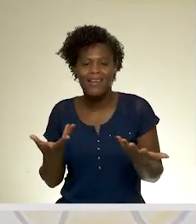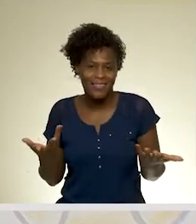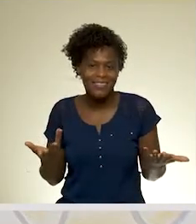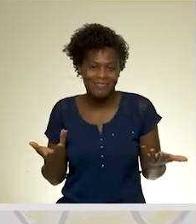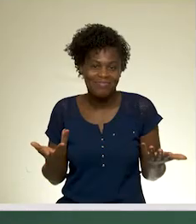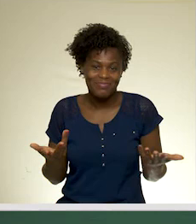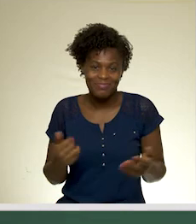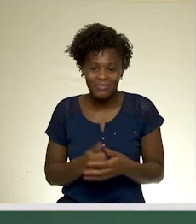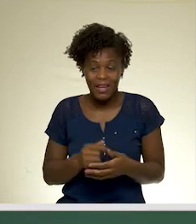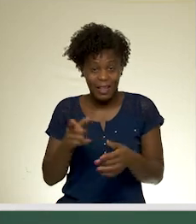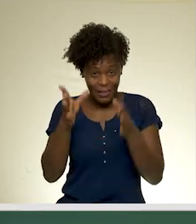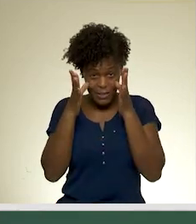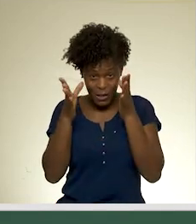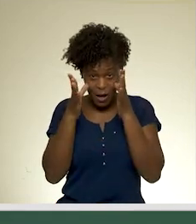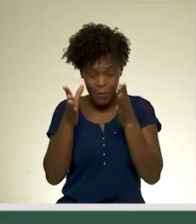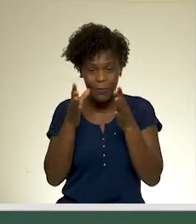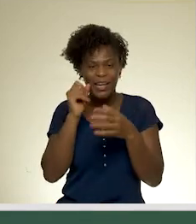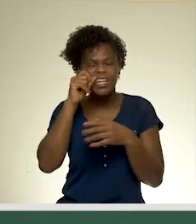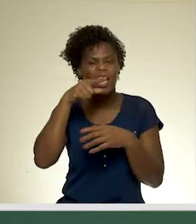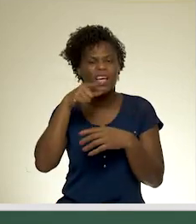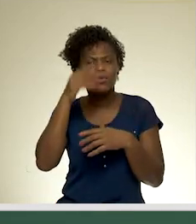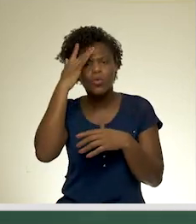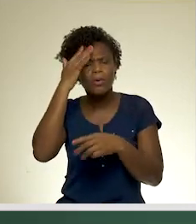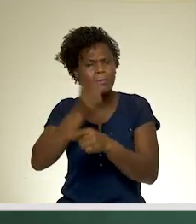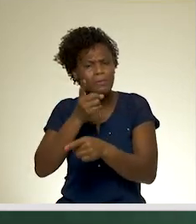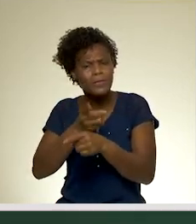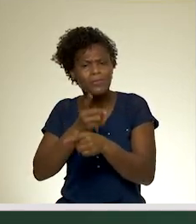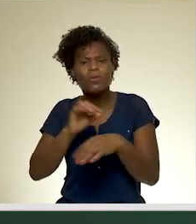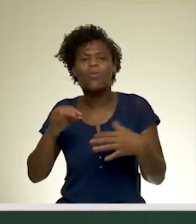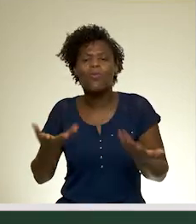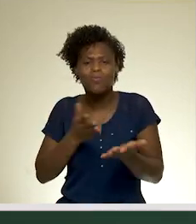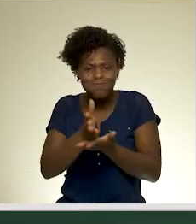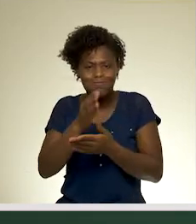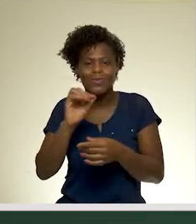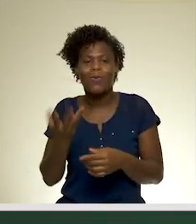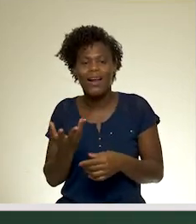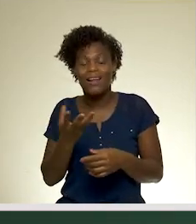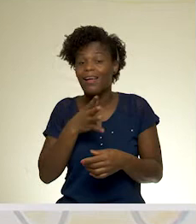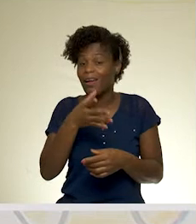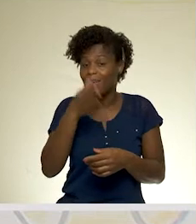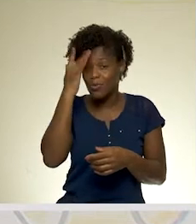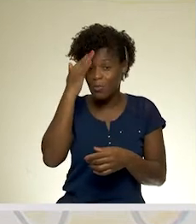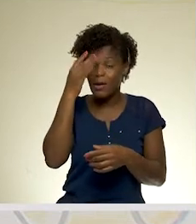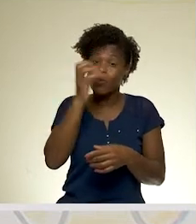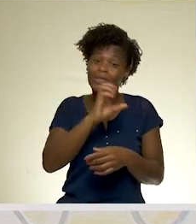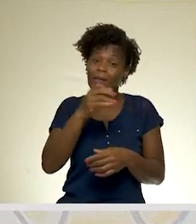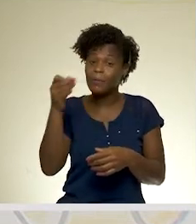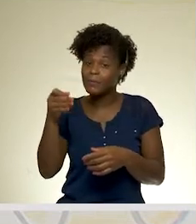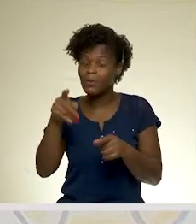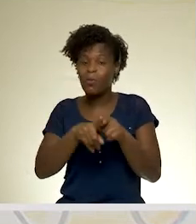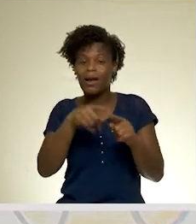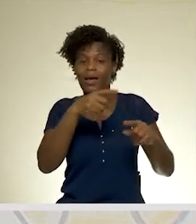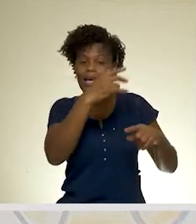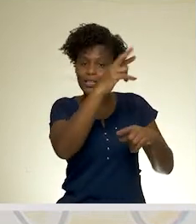proporcionalidade. Atenção, quem é constante? Constante da proporcionalidade é o produto das